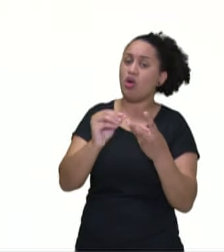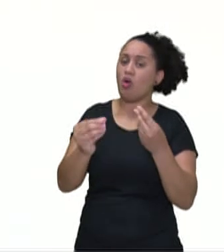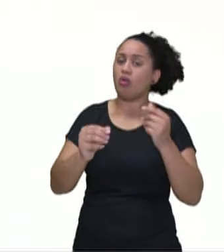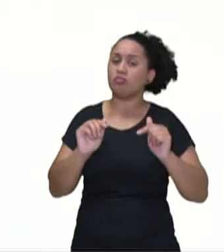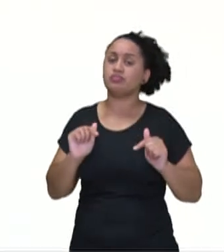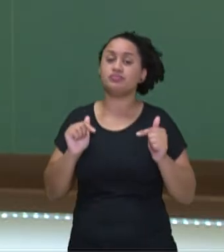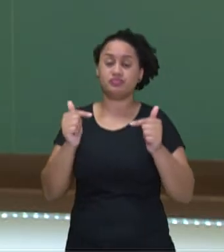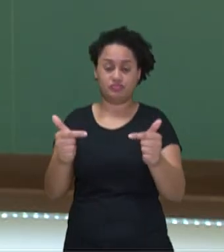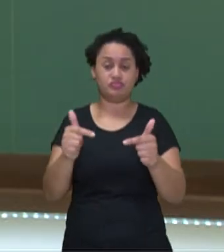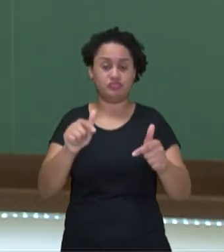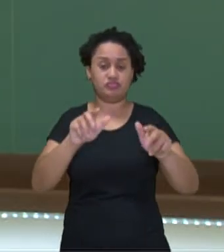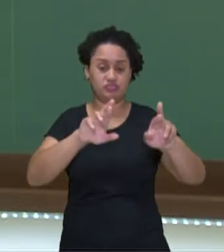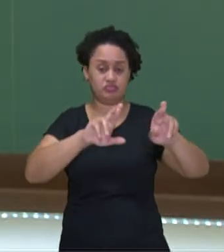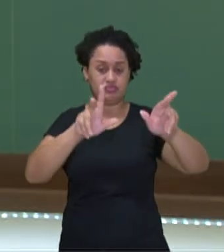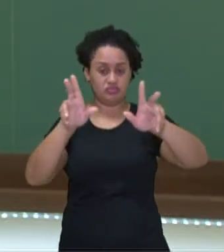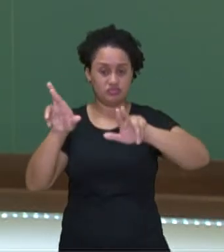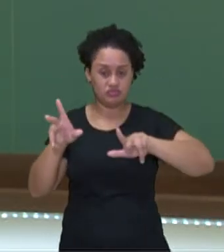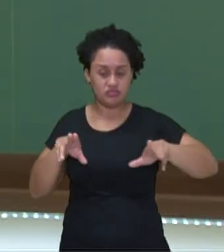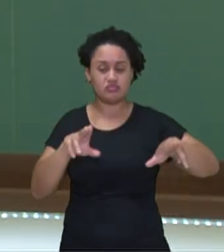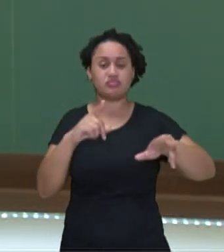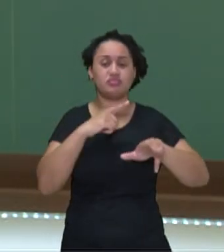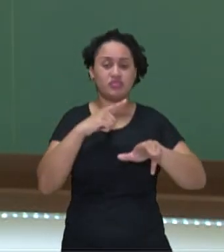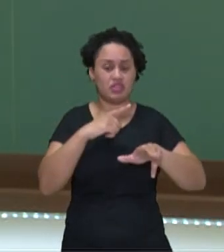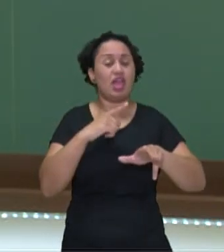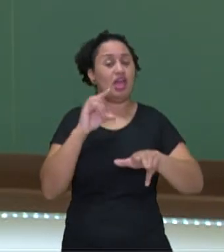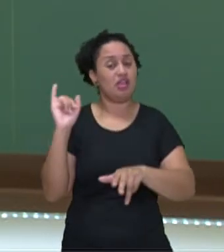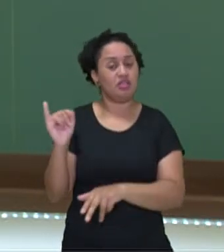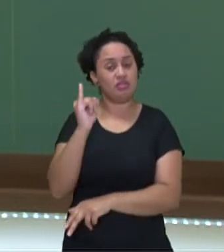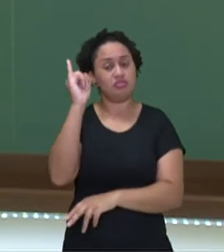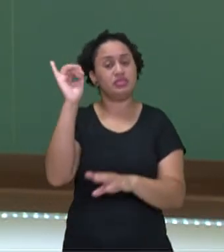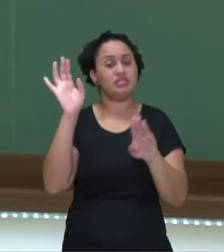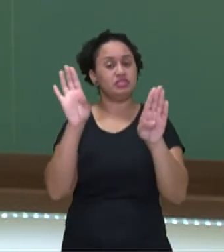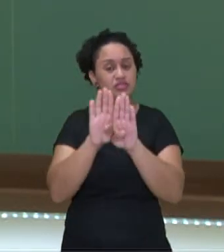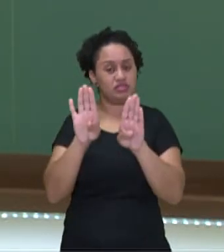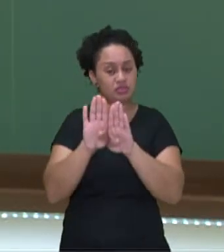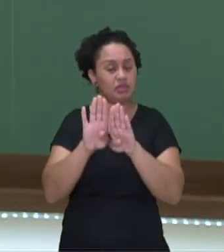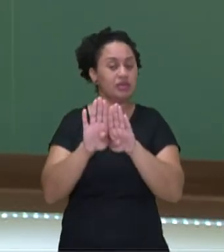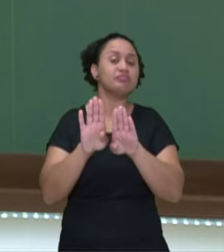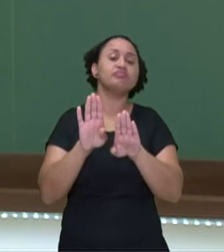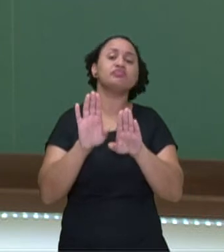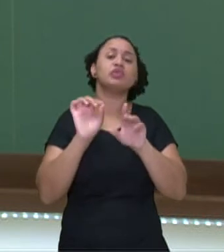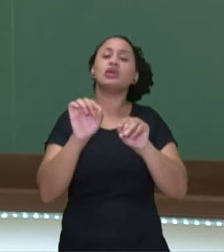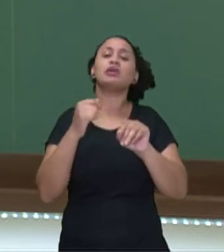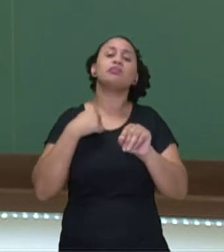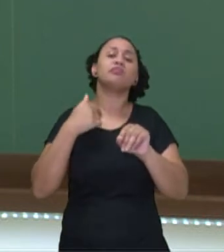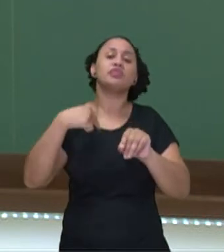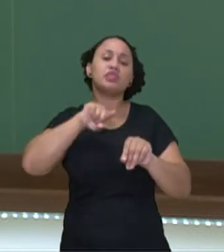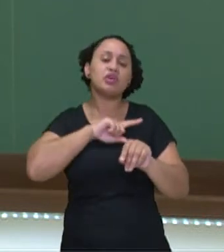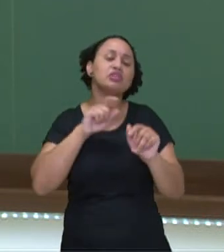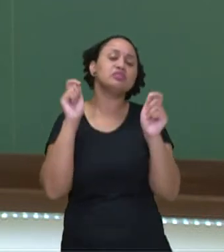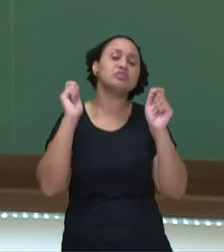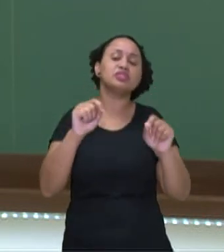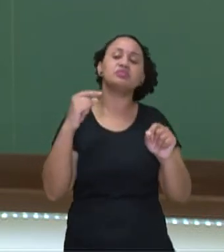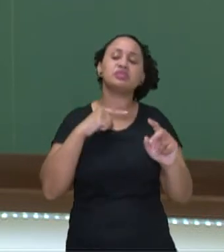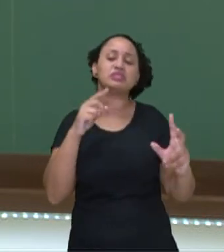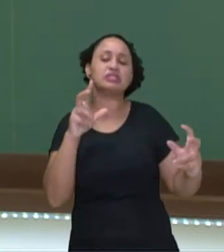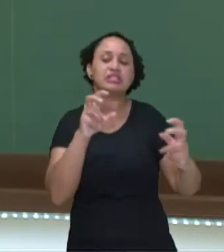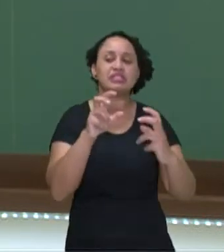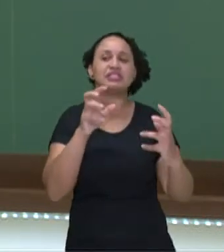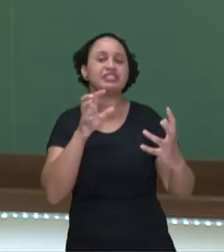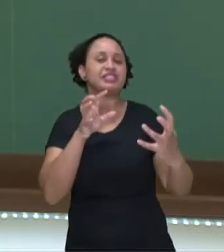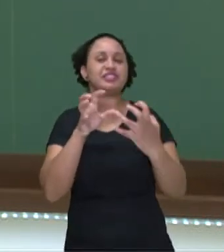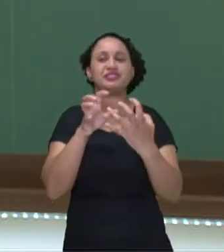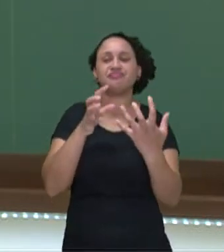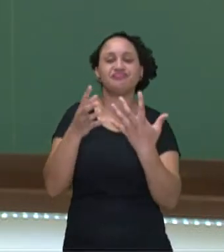Então, as diferenças, elas têm a sua importância. E por mais que muitas vezes a gente possa entrar em conflitos, a